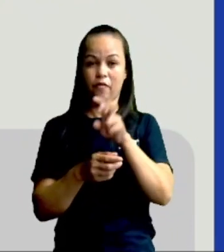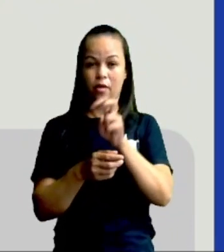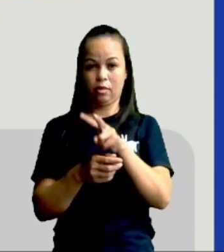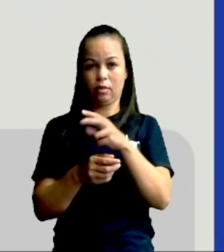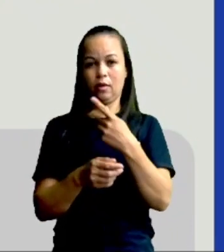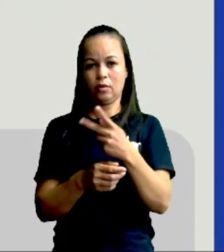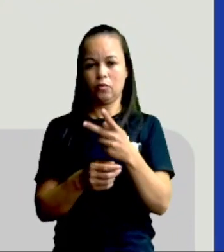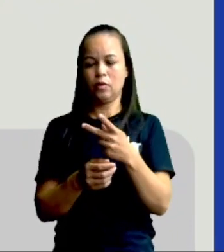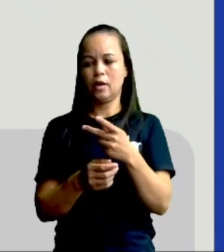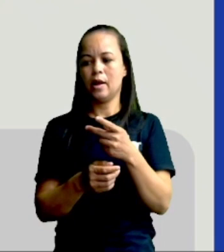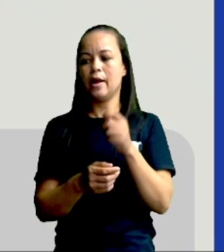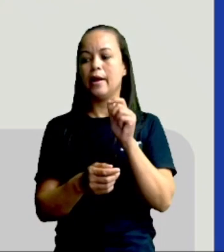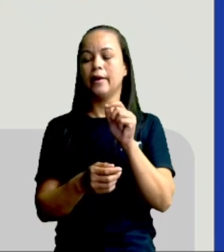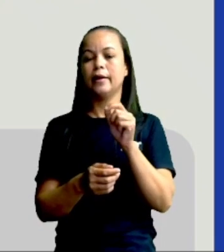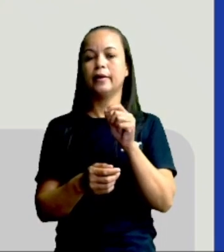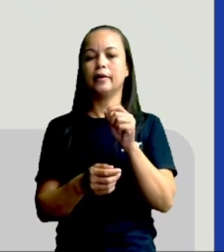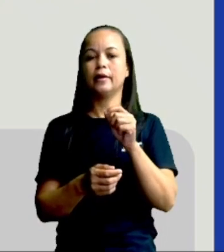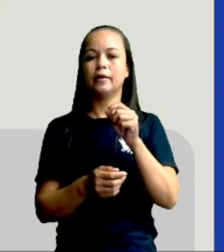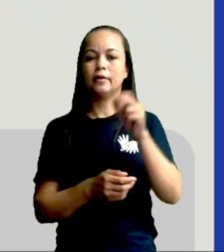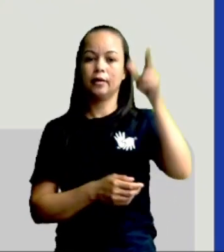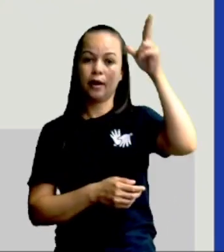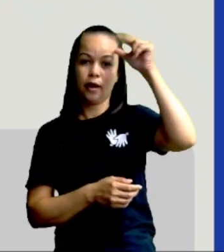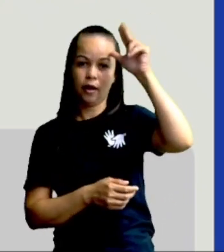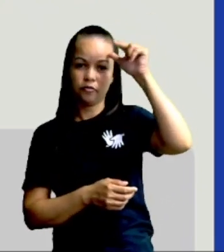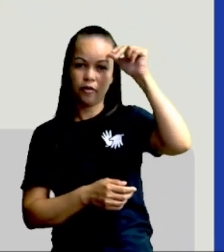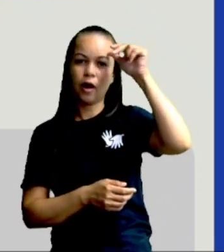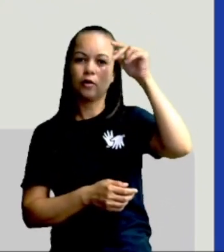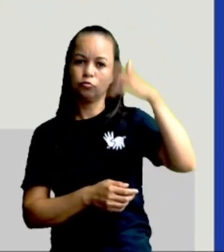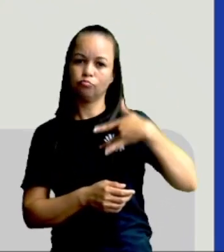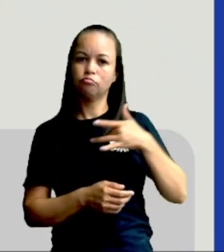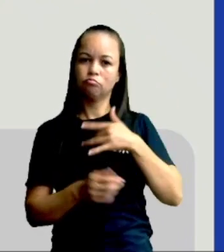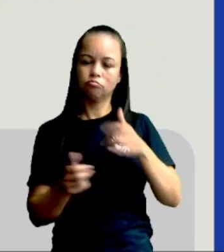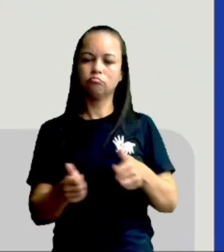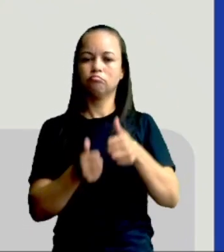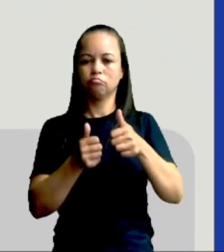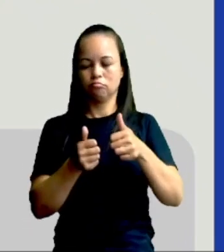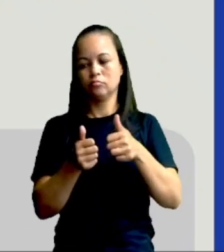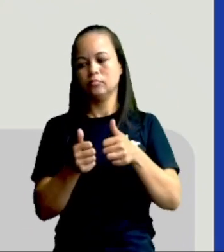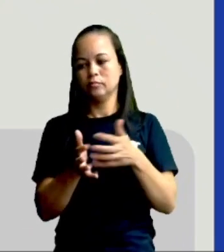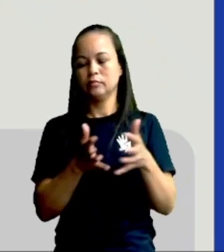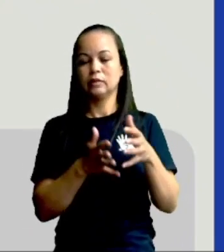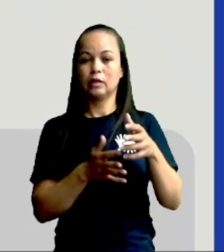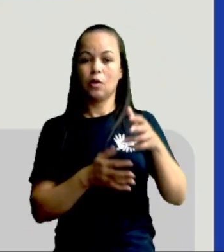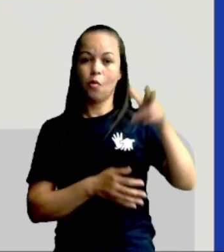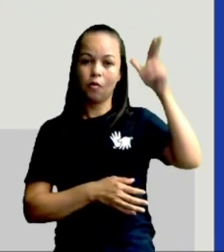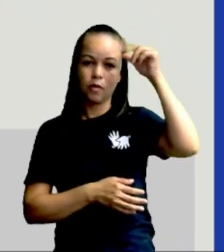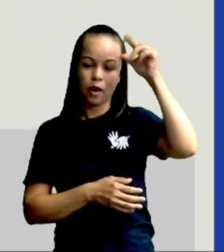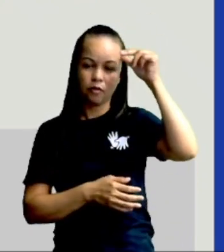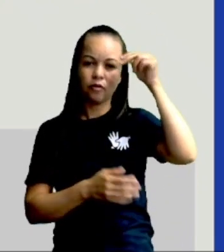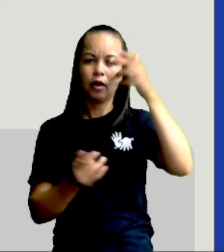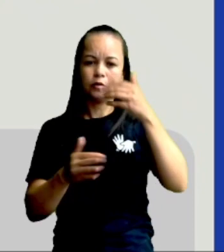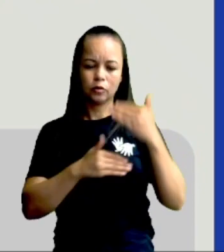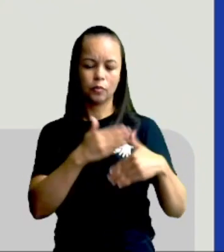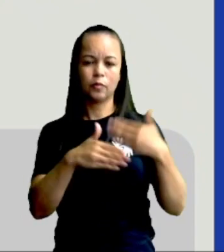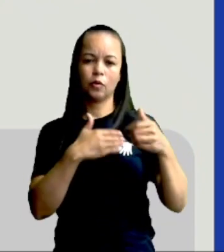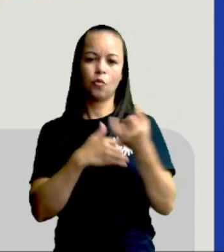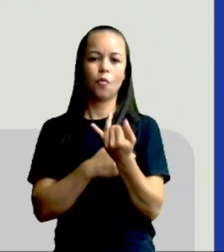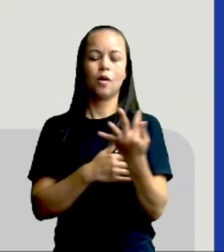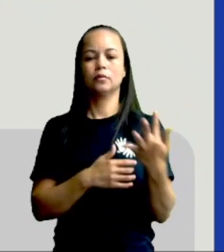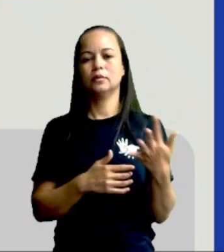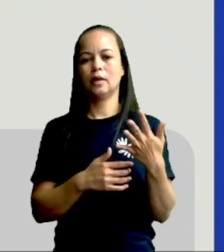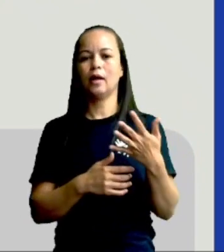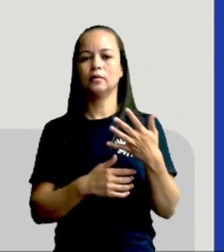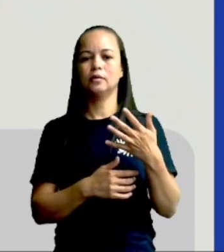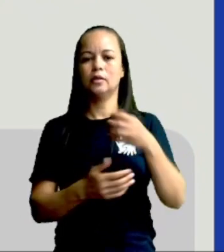em cavalos bem saudáveis. O cavalo, por ser um animal grande, você consegue produzir uma grande quantidade